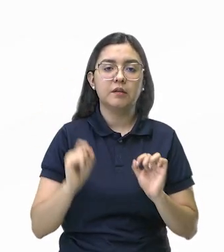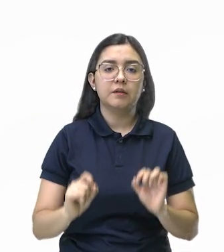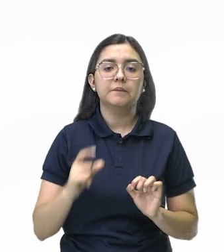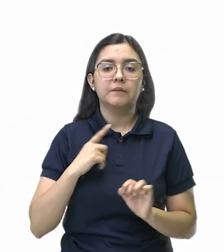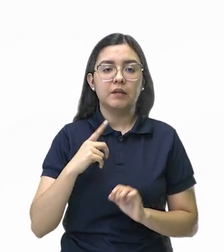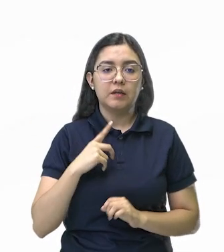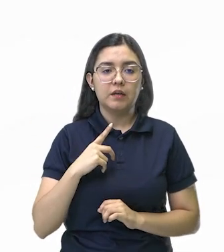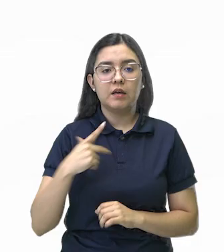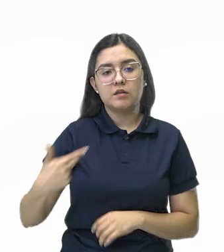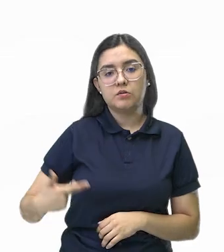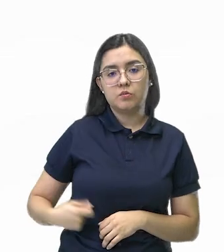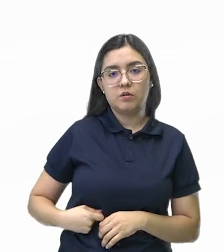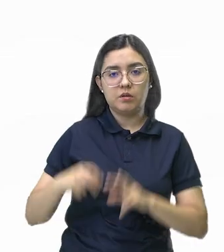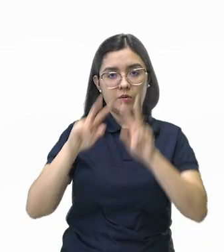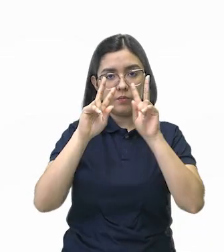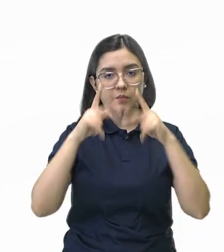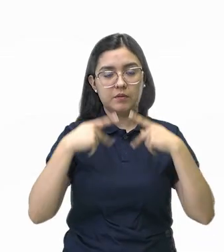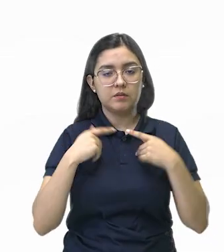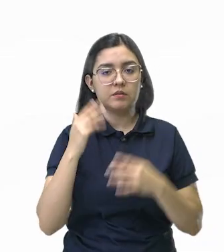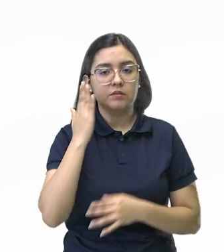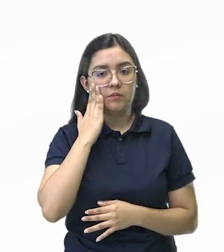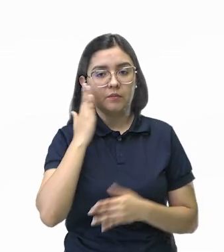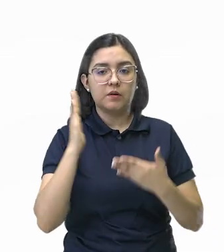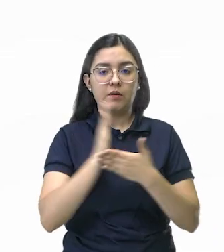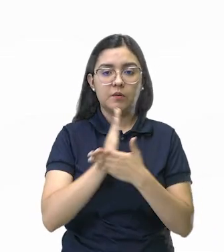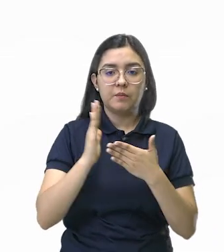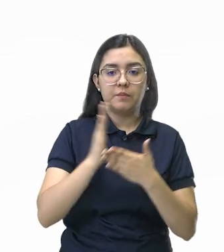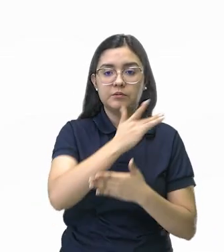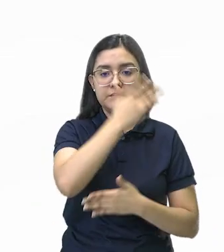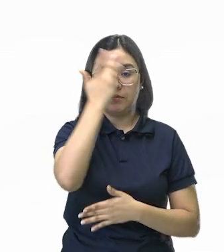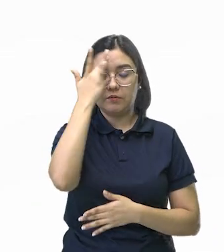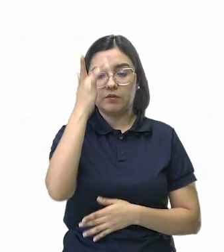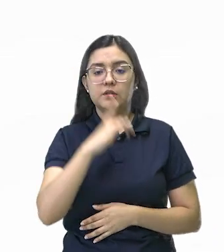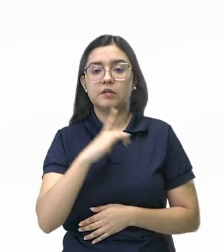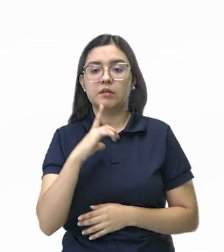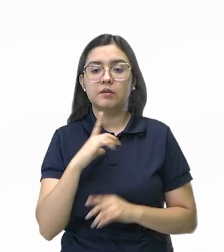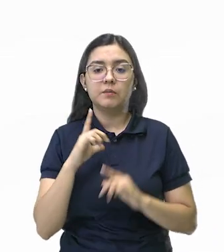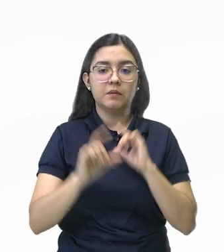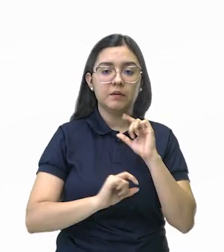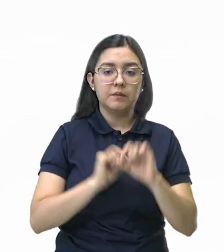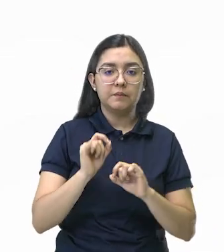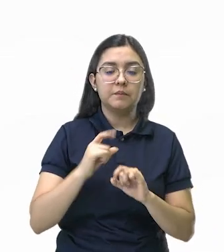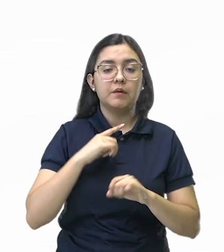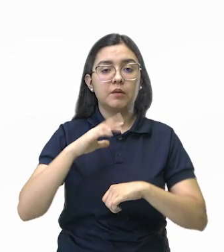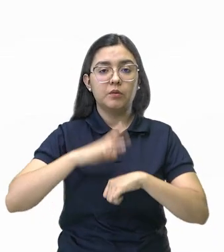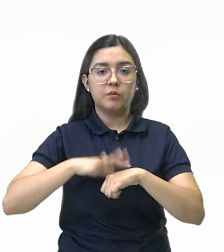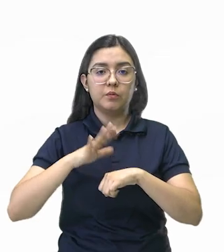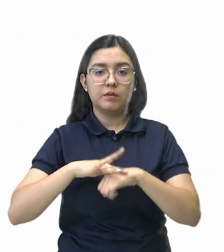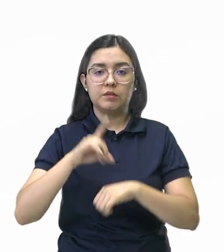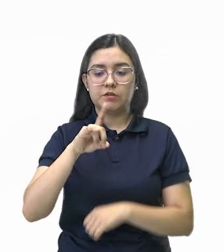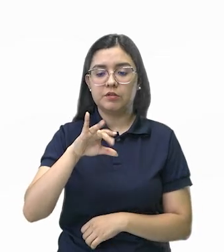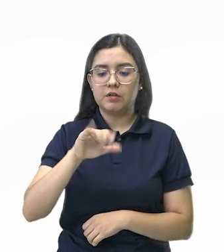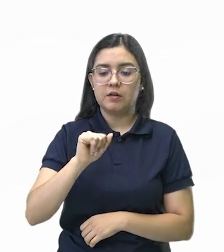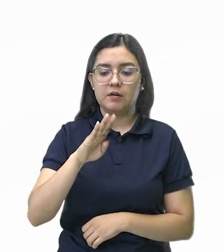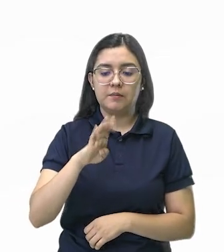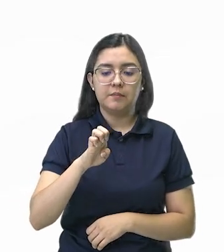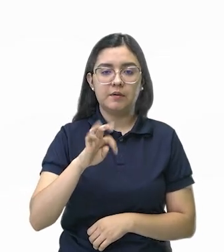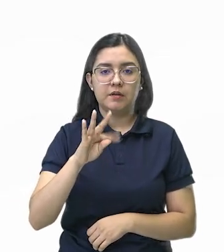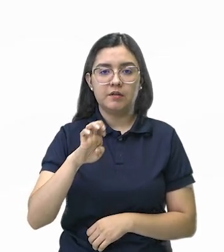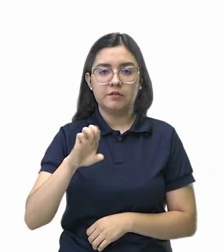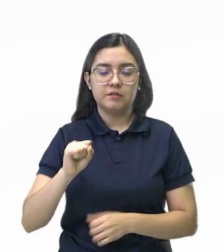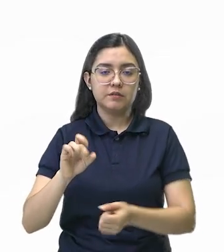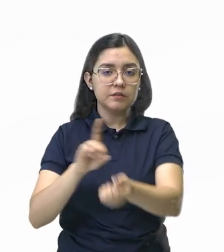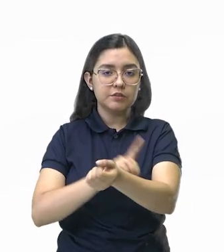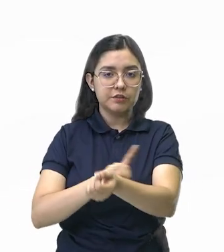à insulina humana. Sabemos aí que algumas pessoas têm a condição, né, de uma doença chamada diabetes, em